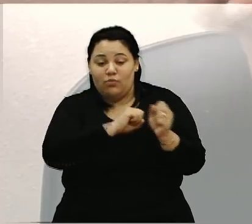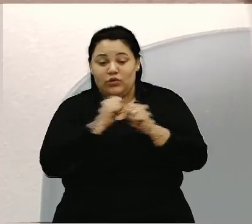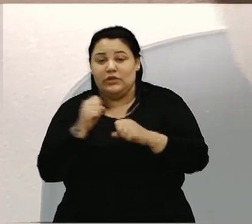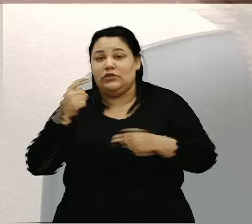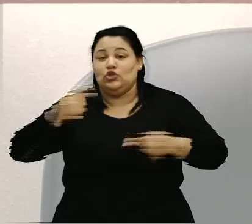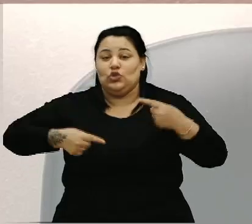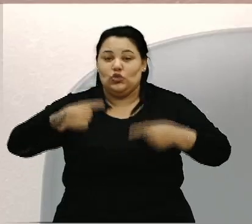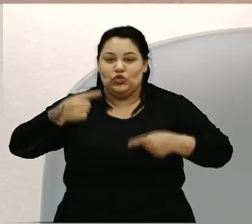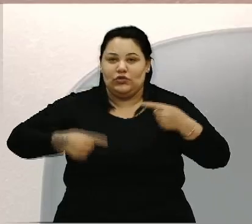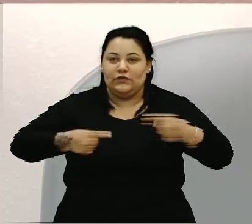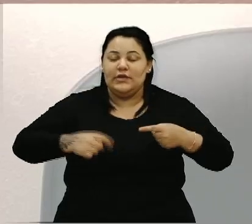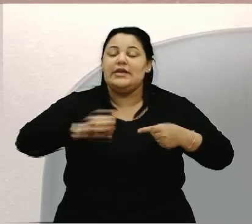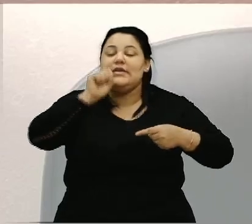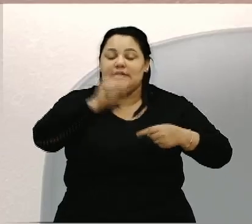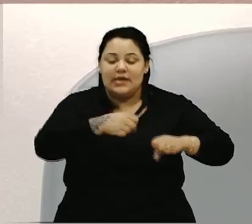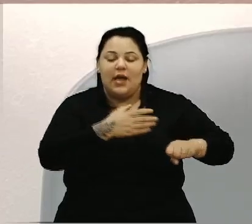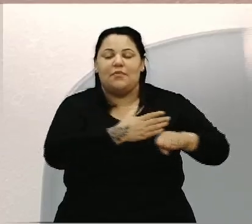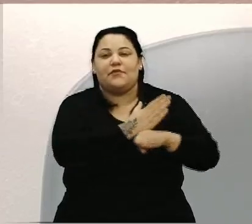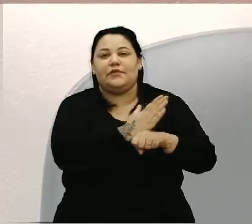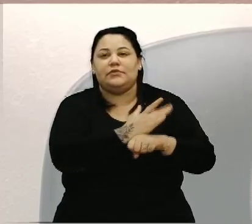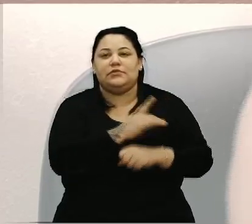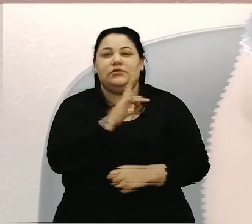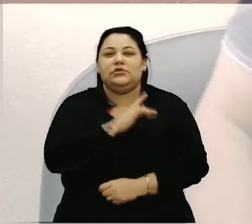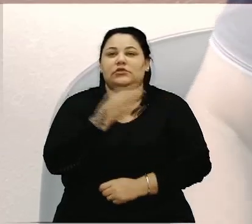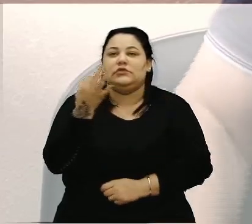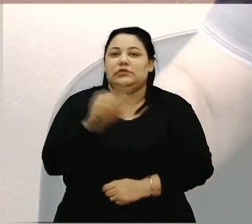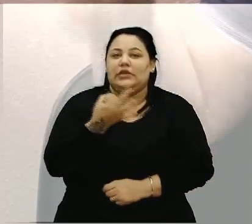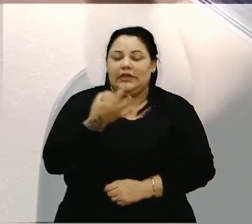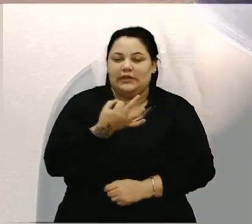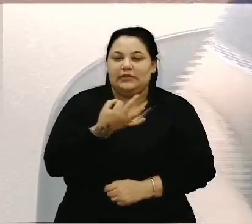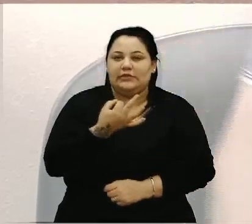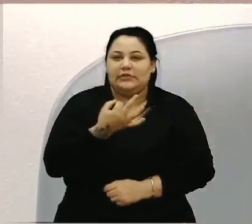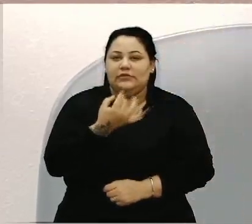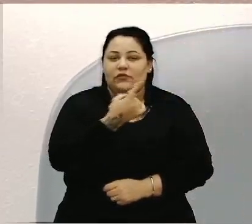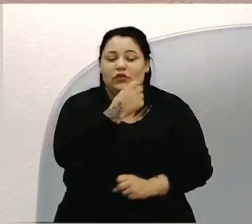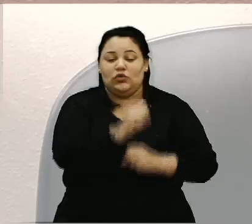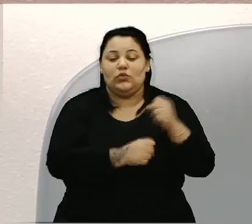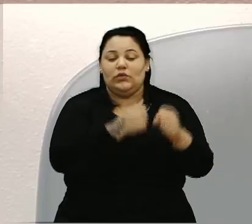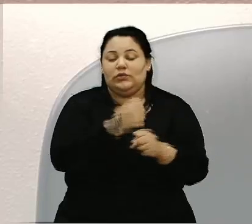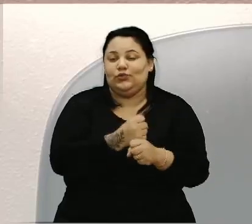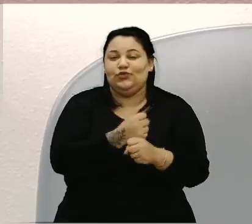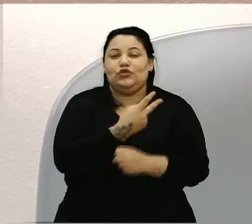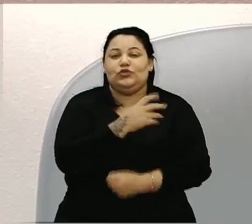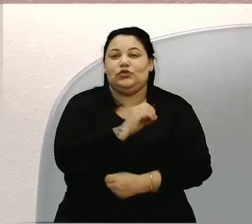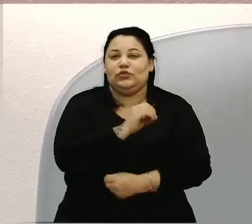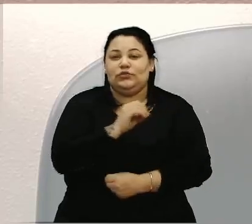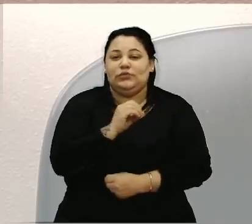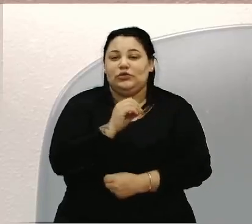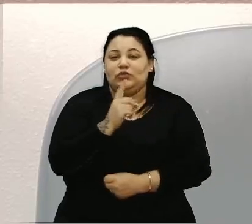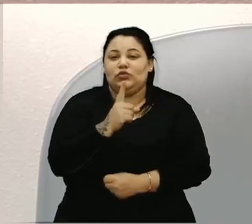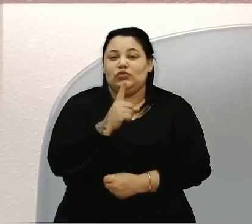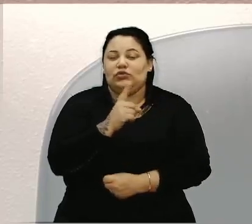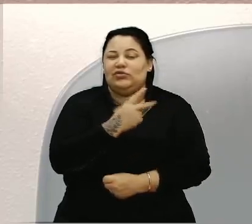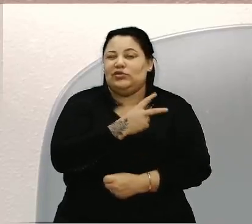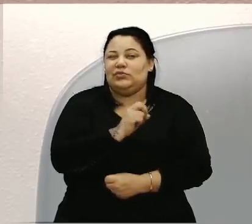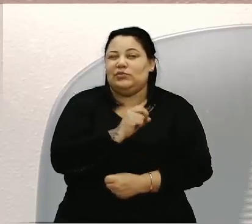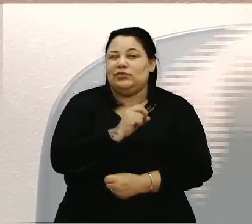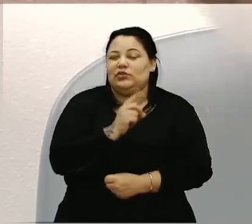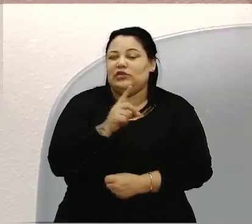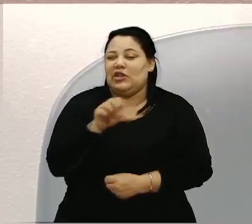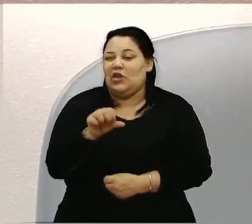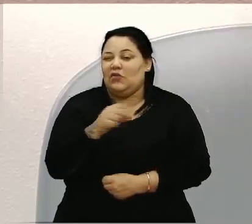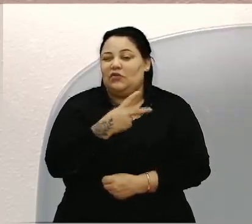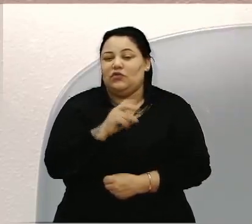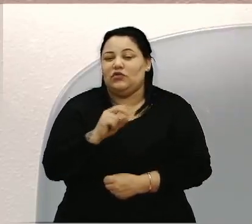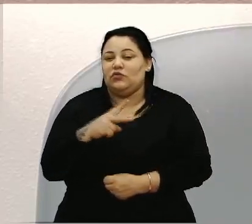e ele sim foi aprovado. E eu tenho certeza absoluta que foi no ano de 2019 para 2020, que foi